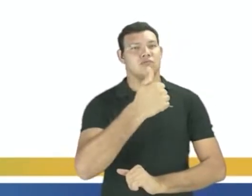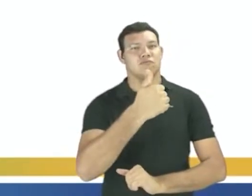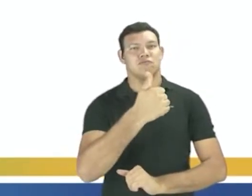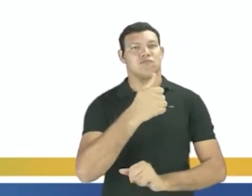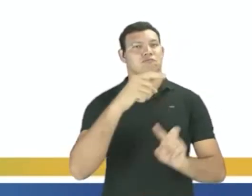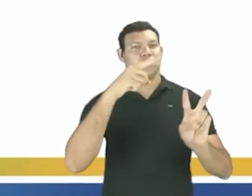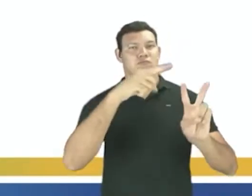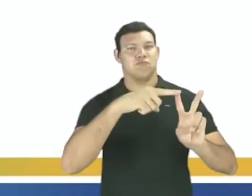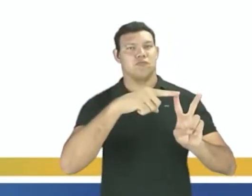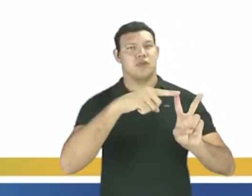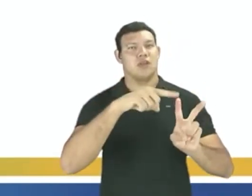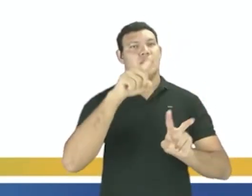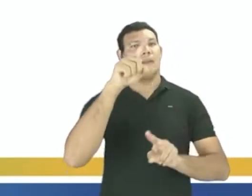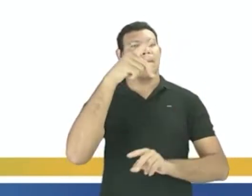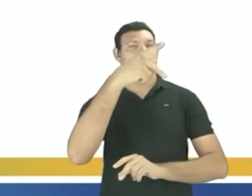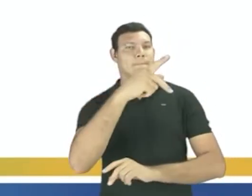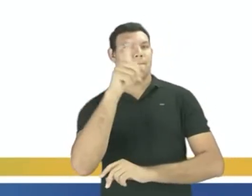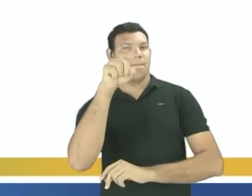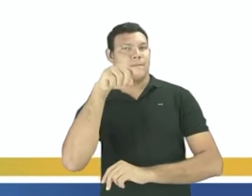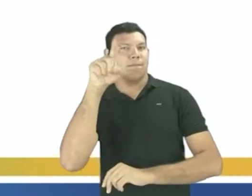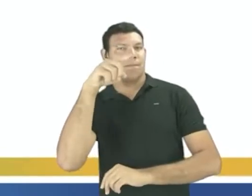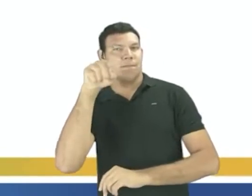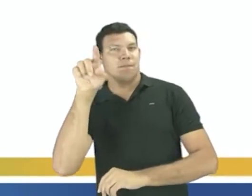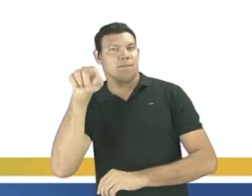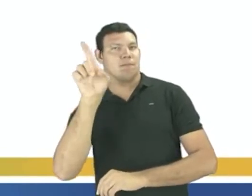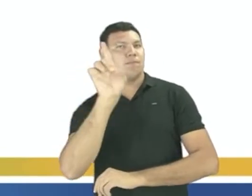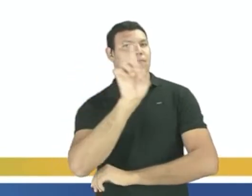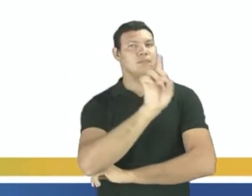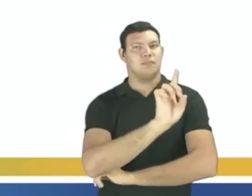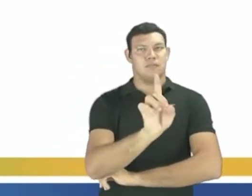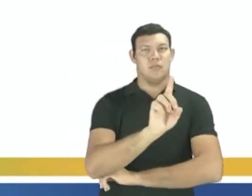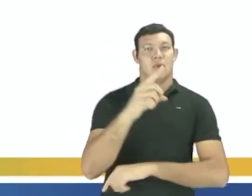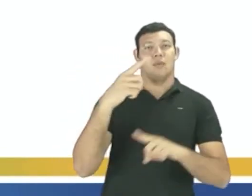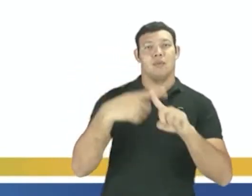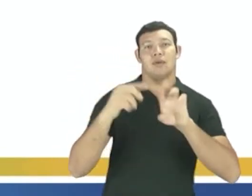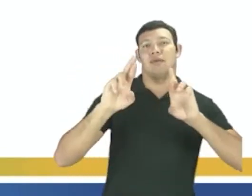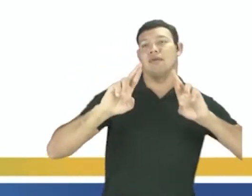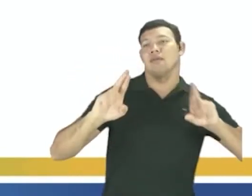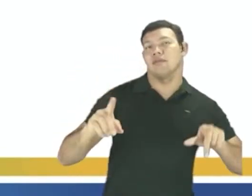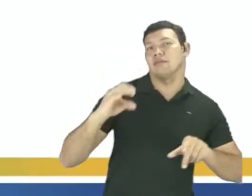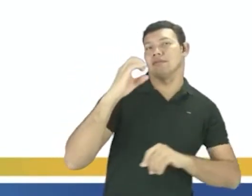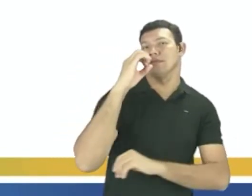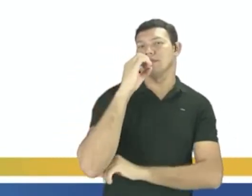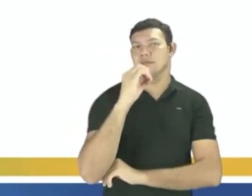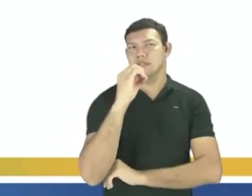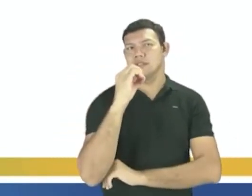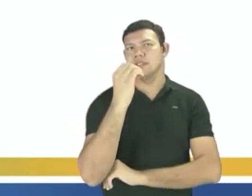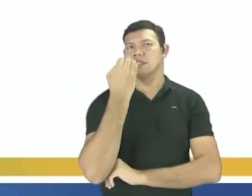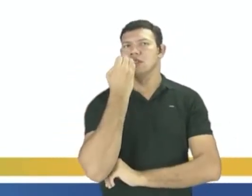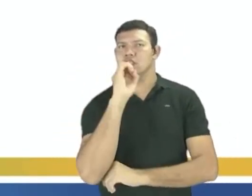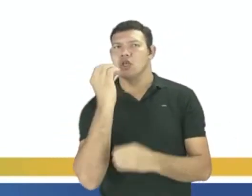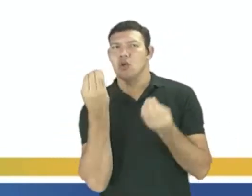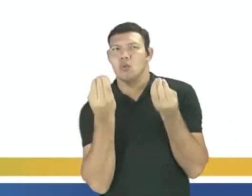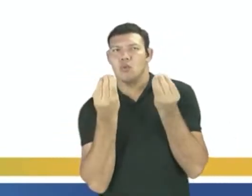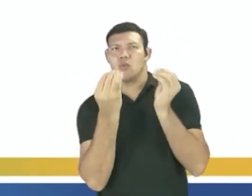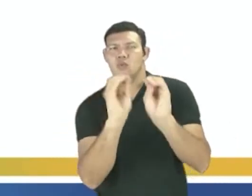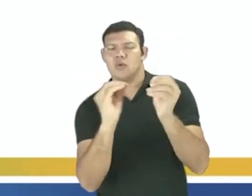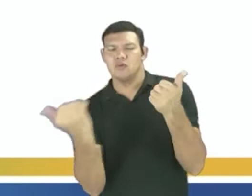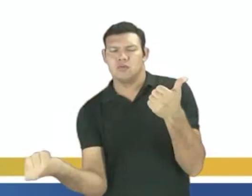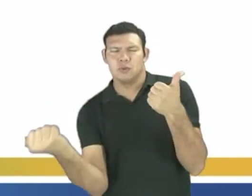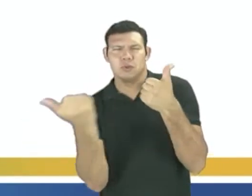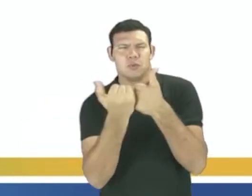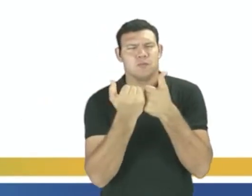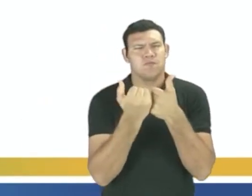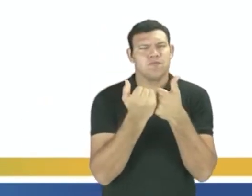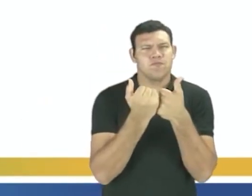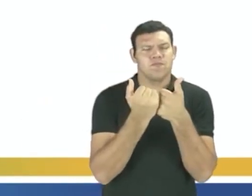x, pois a p de 1 ela vai ser diferente de zero. Ou seja, toda vez que você for interpretar um